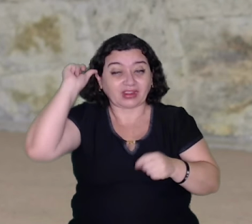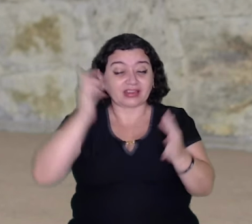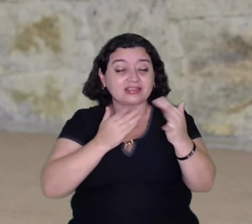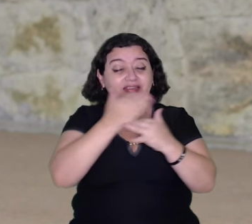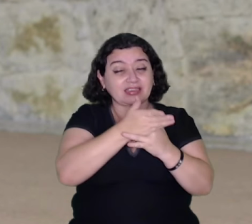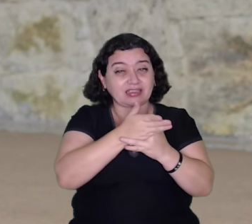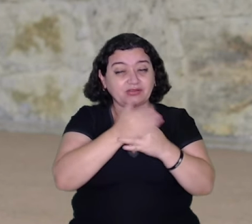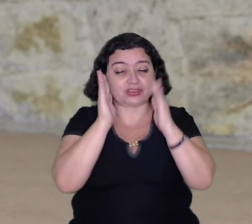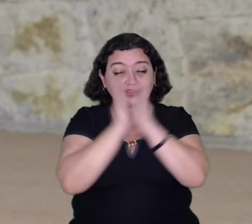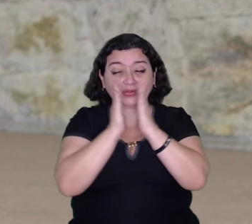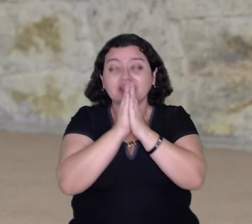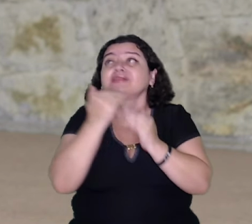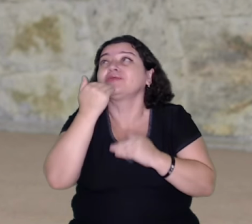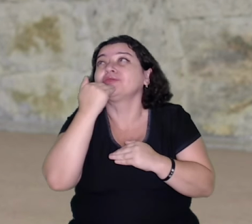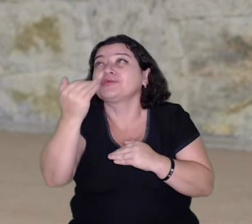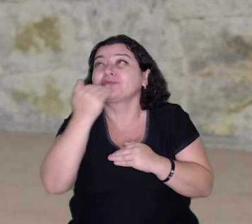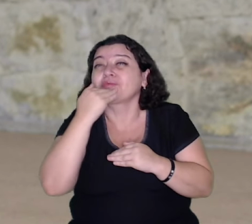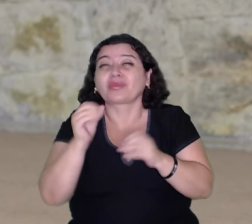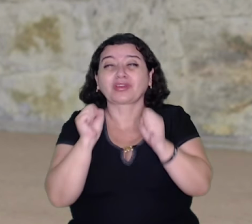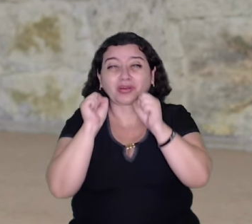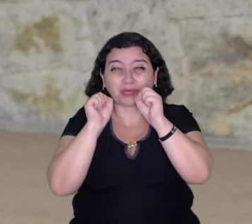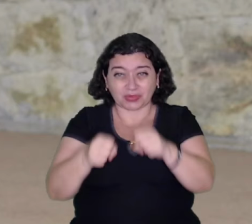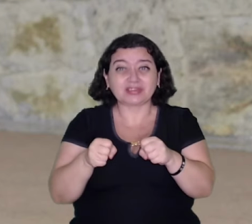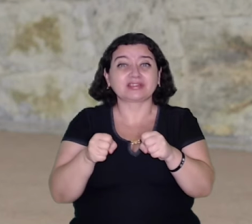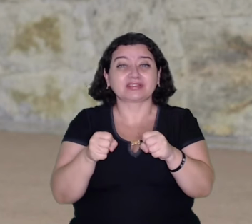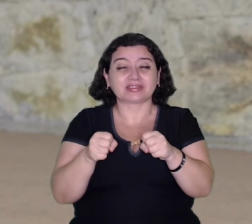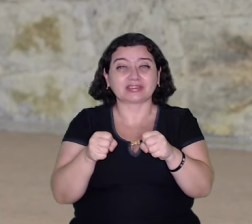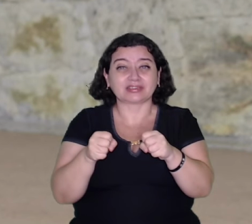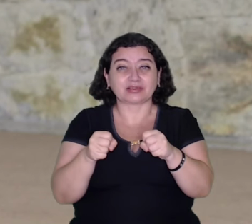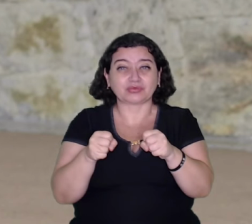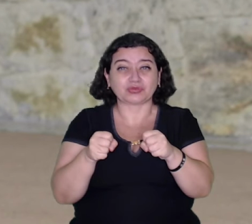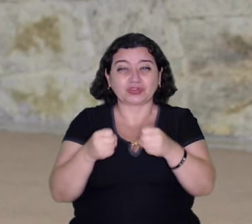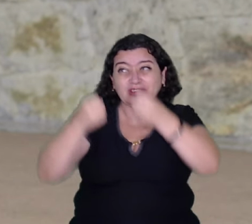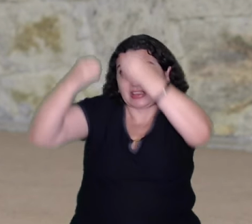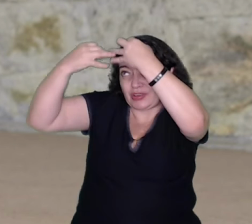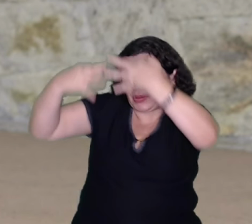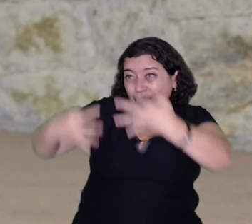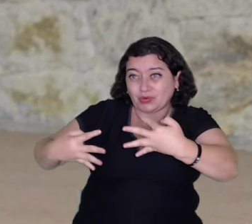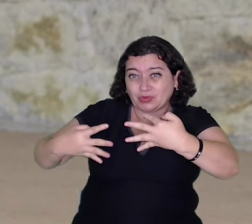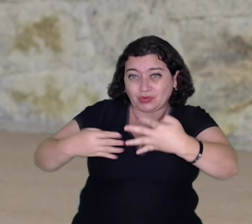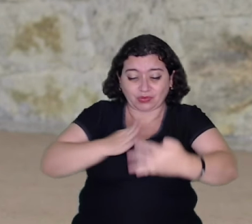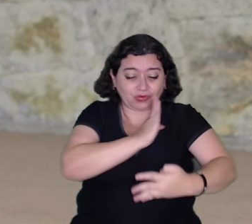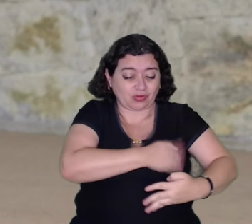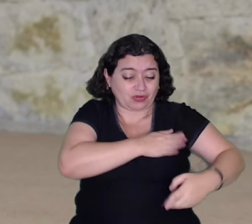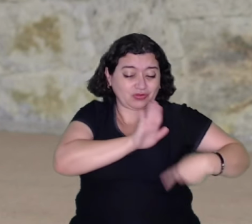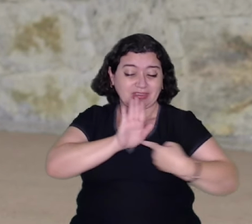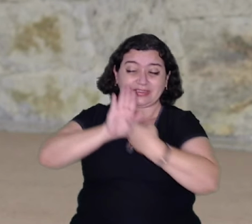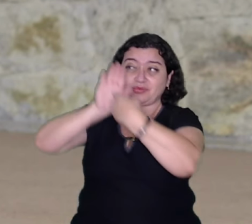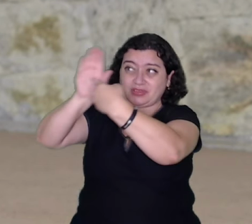e da súplica, nós possamos contar tudo a Ele, derramar o nosso coração.